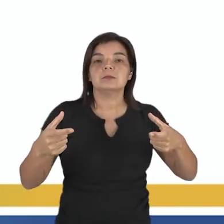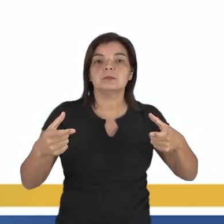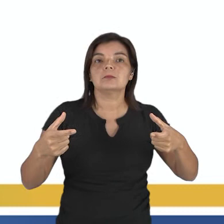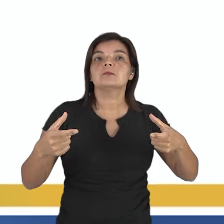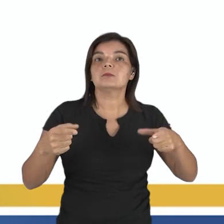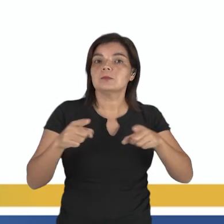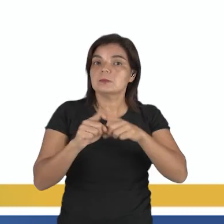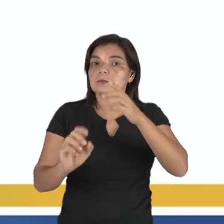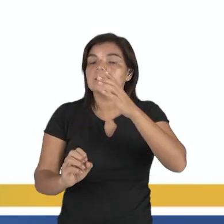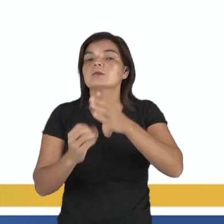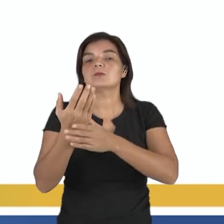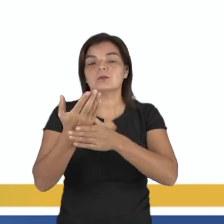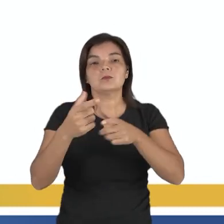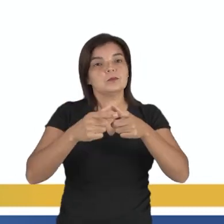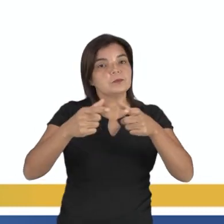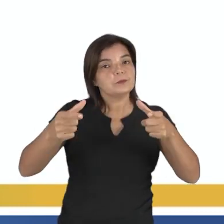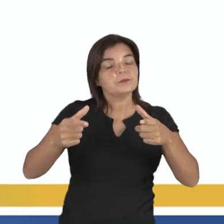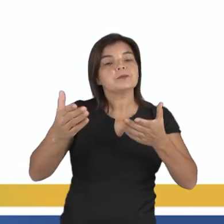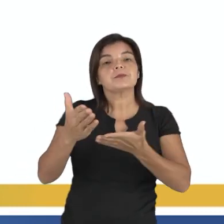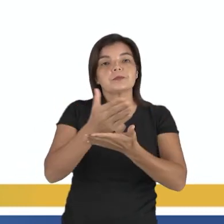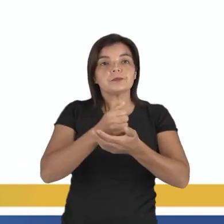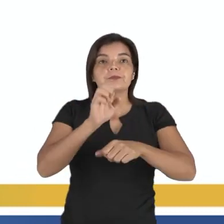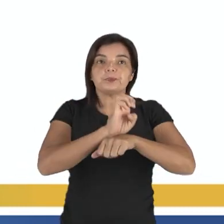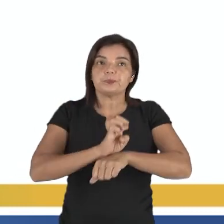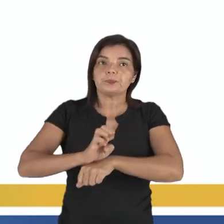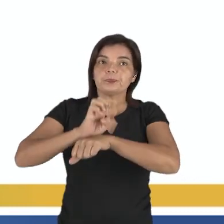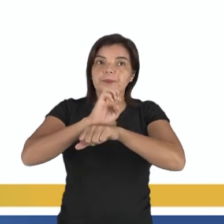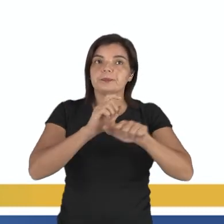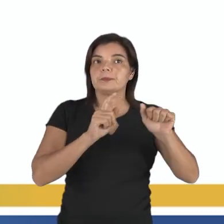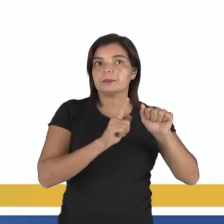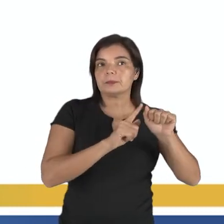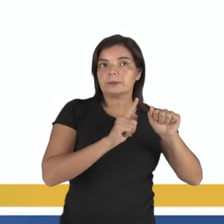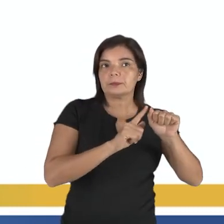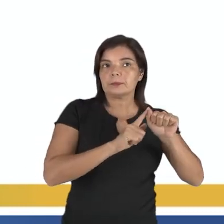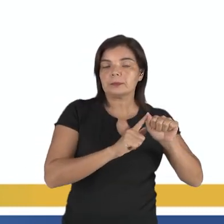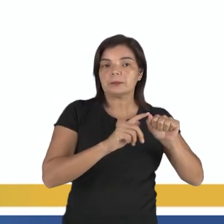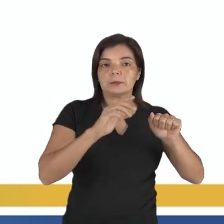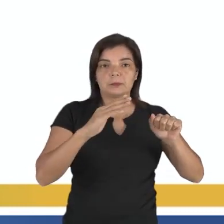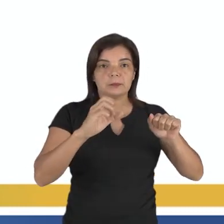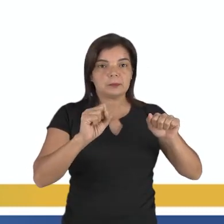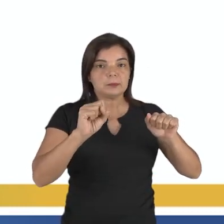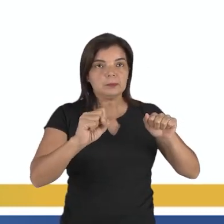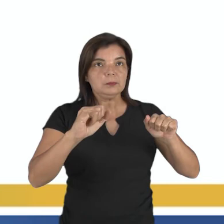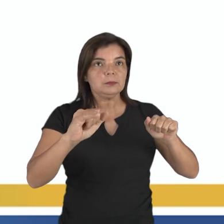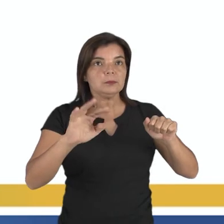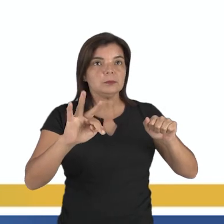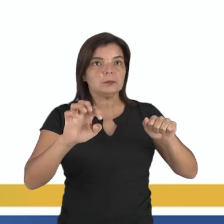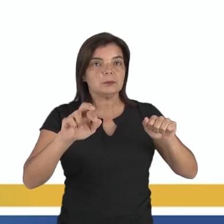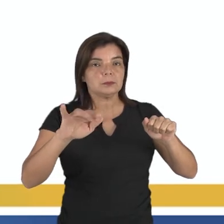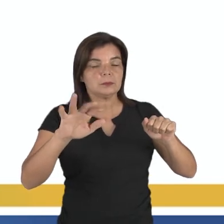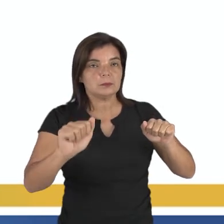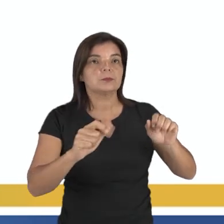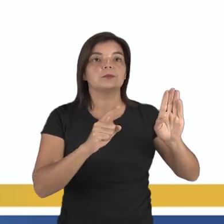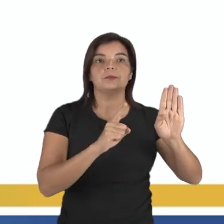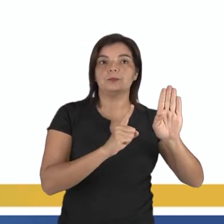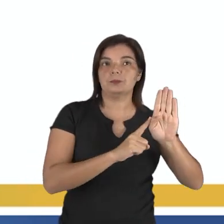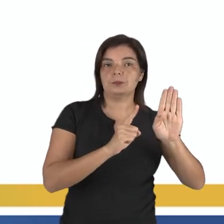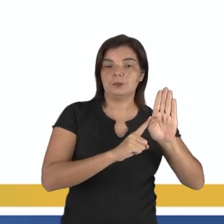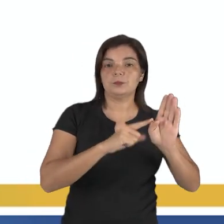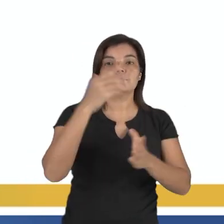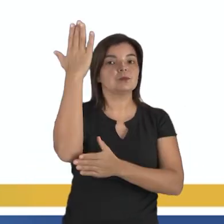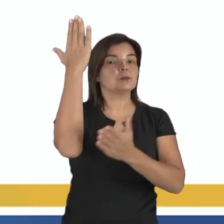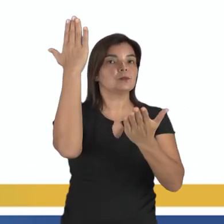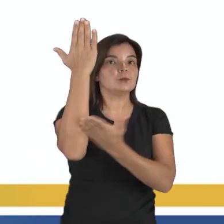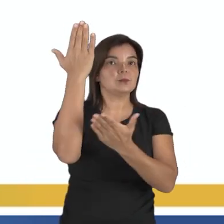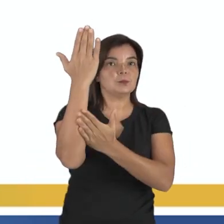base pioneira dessa expansão extrativista no nosso estado? Letra A foi a cassiterita, B, o pau-brasil para a